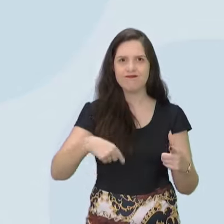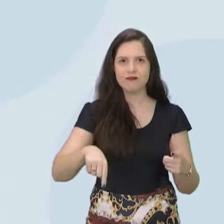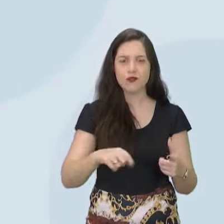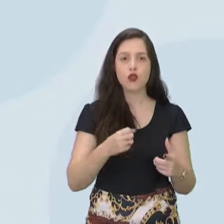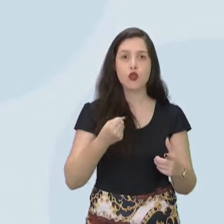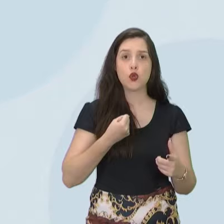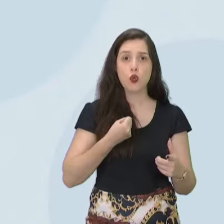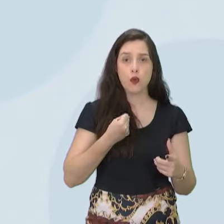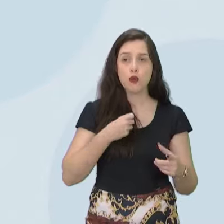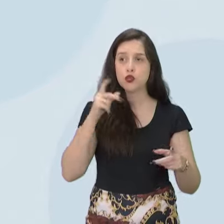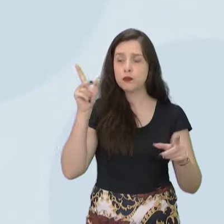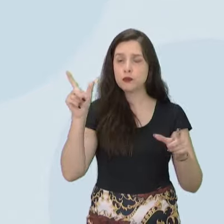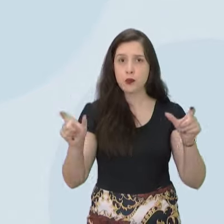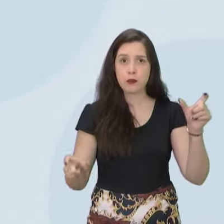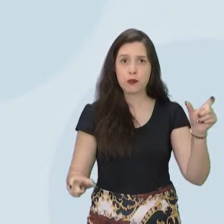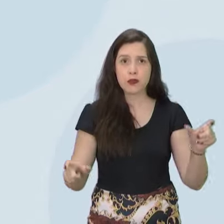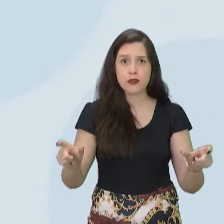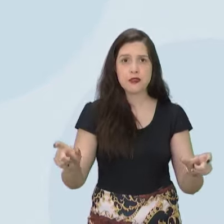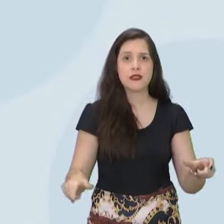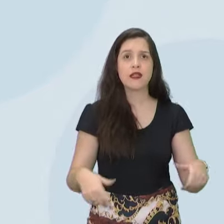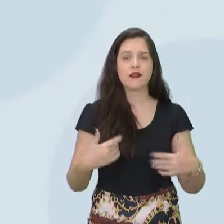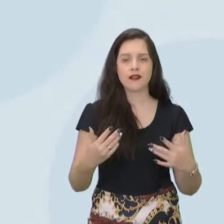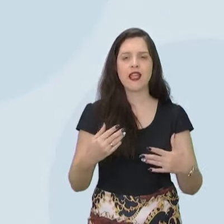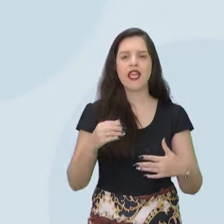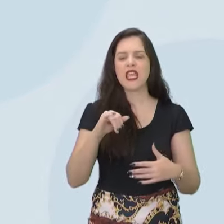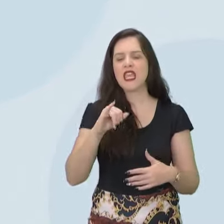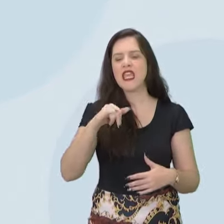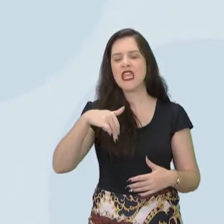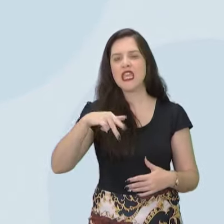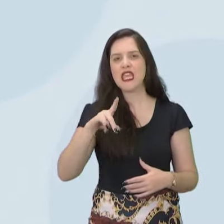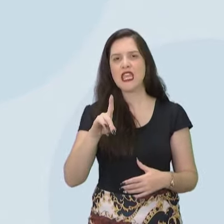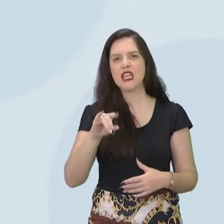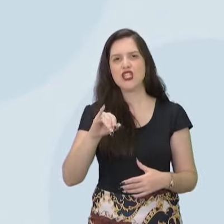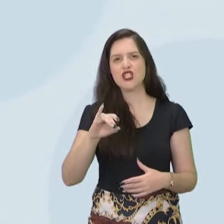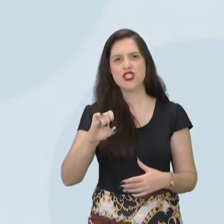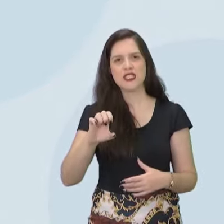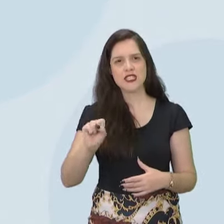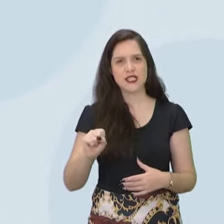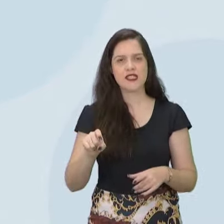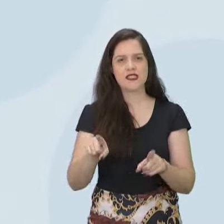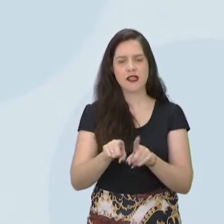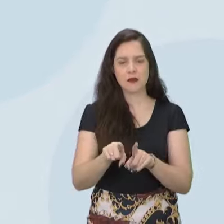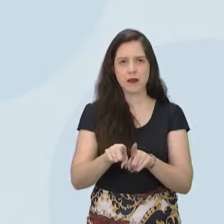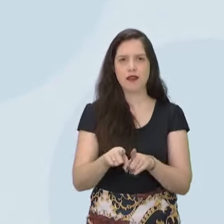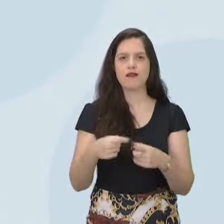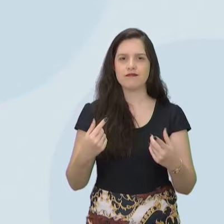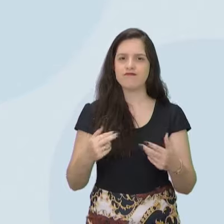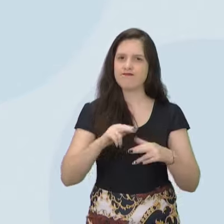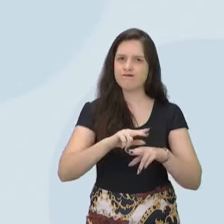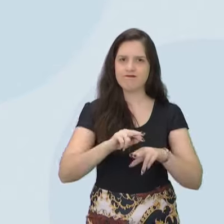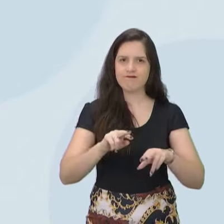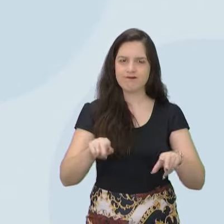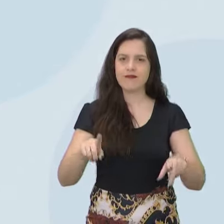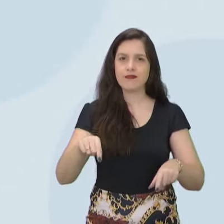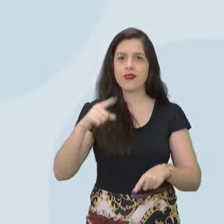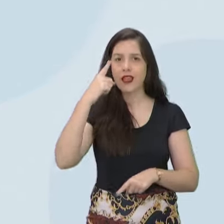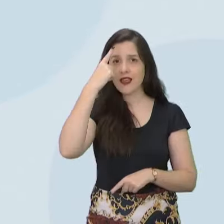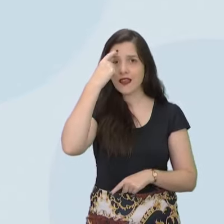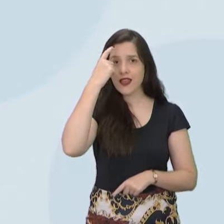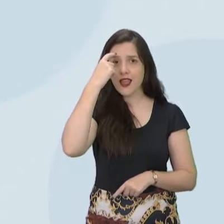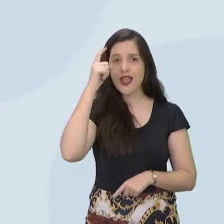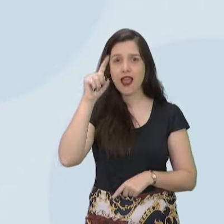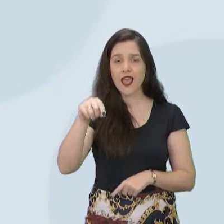de população, a gente tem índices, né, que representam aí determinados países, como o IDH e tudo mais. Então, a ideia é fazer